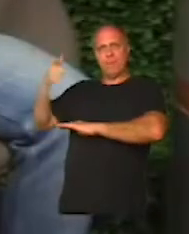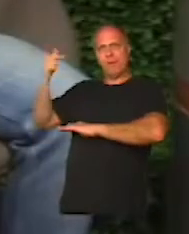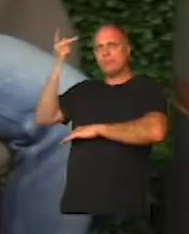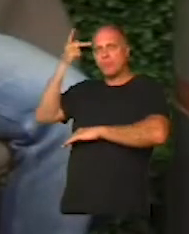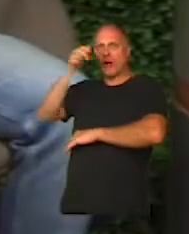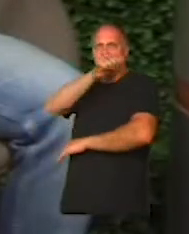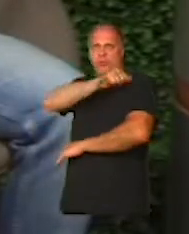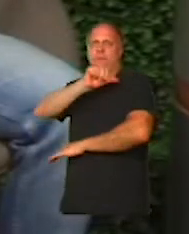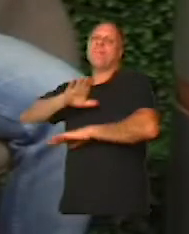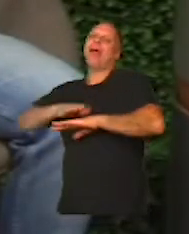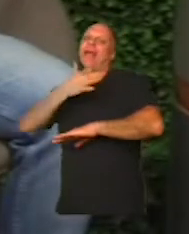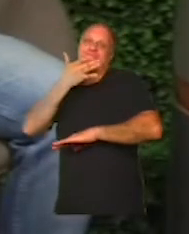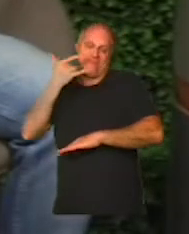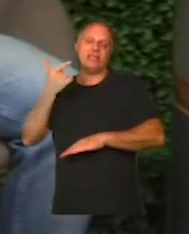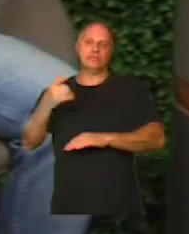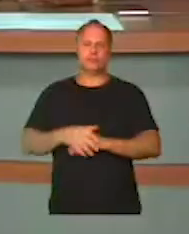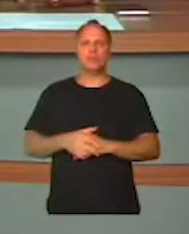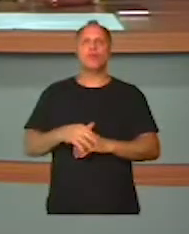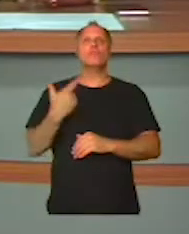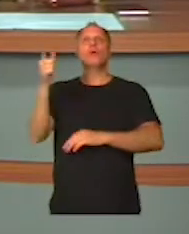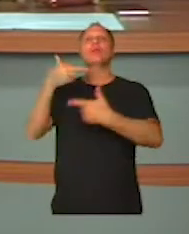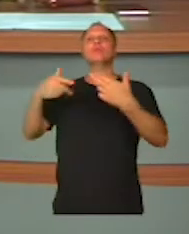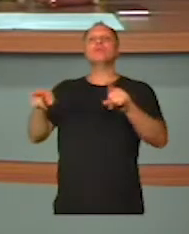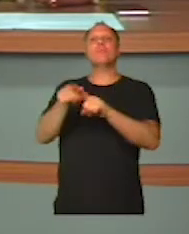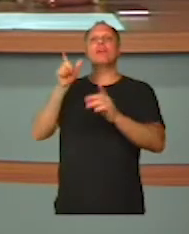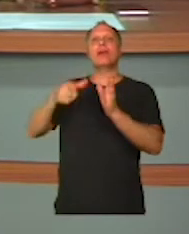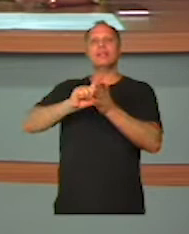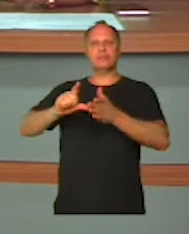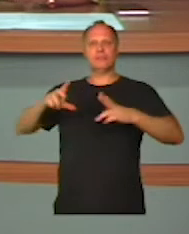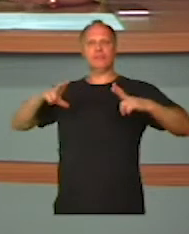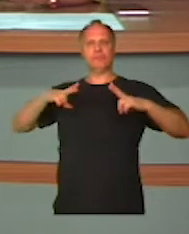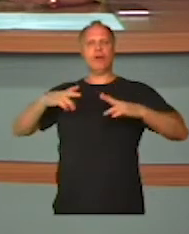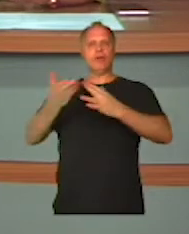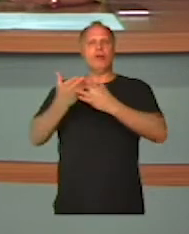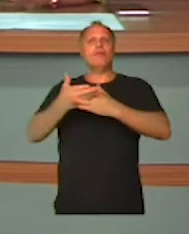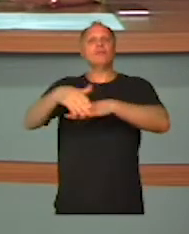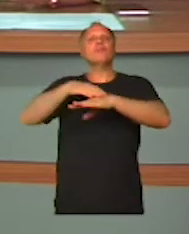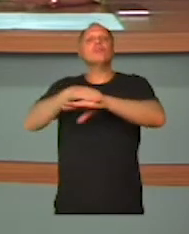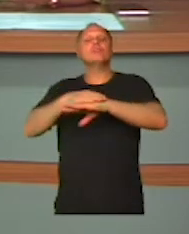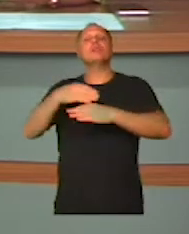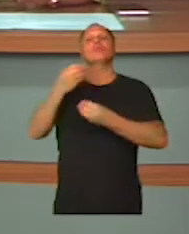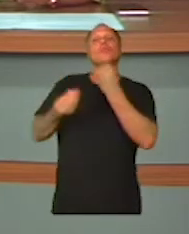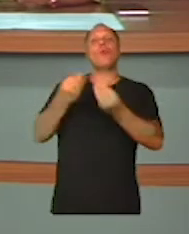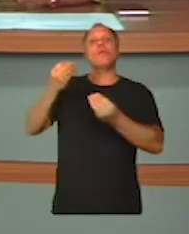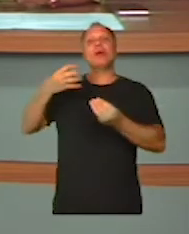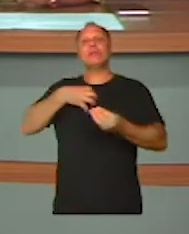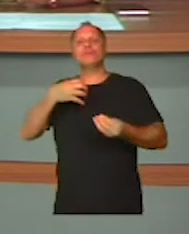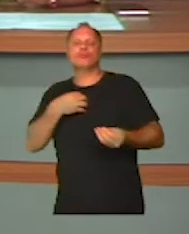né? E outra coisa que a gente vinha conversando, né, agora aqui nos bastidores, né, como é que é a situação, por